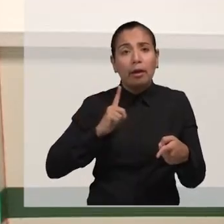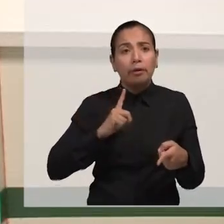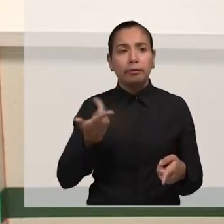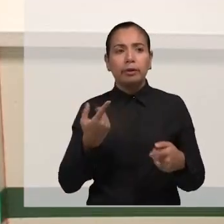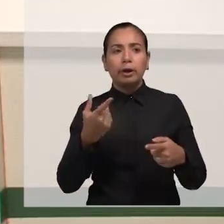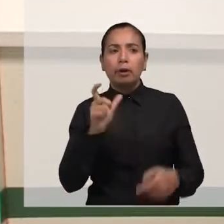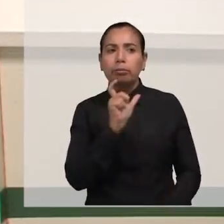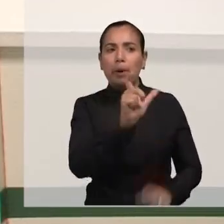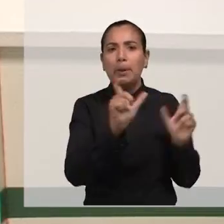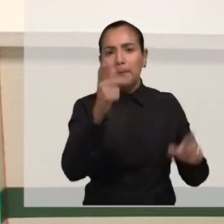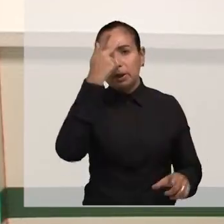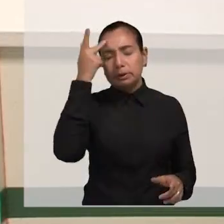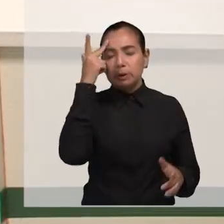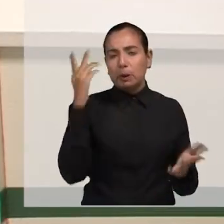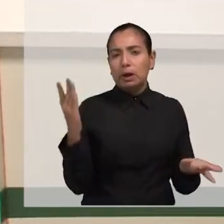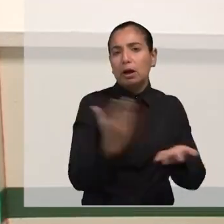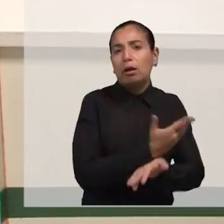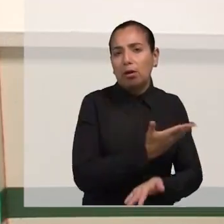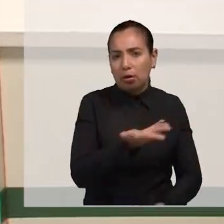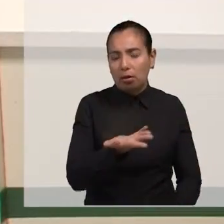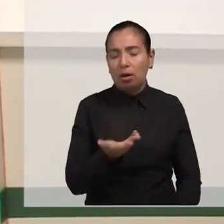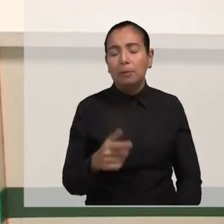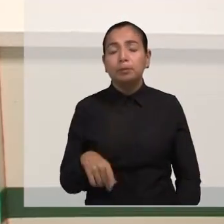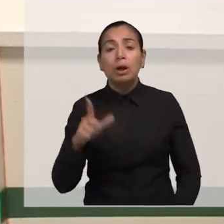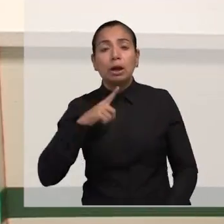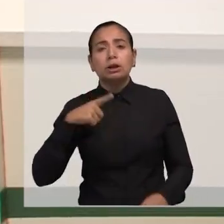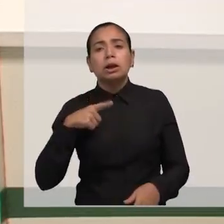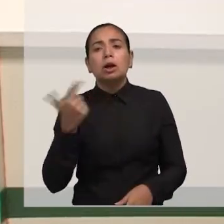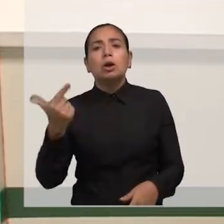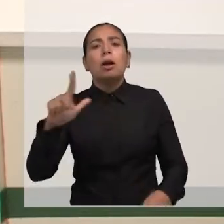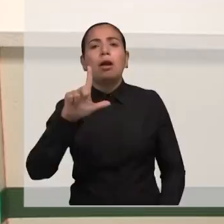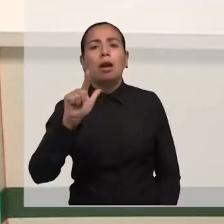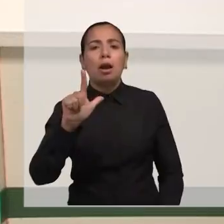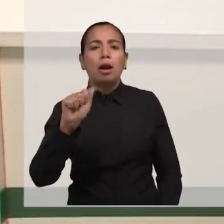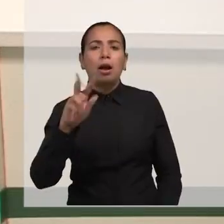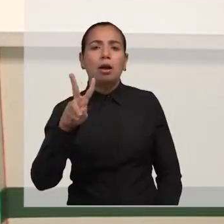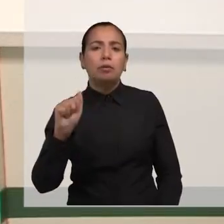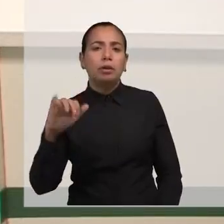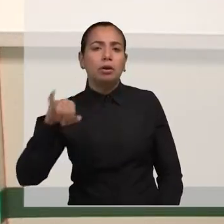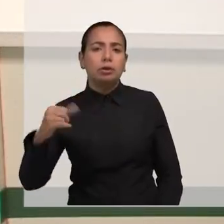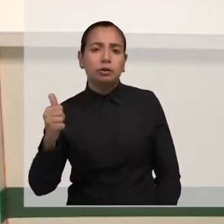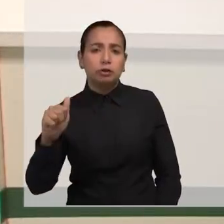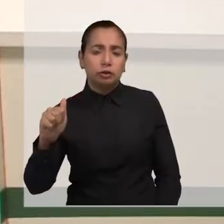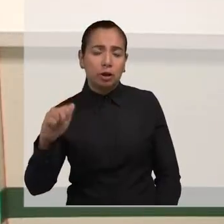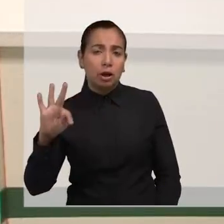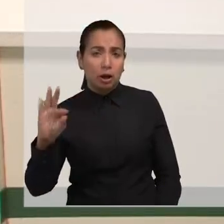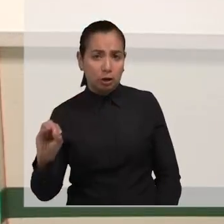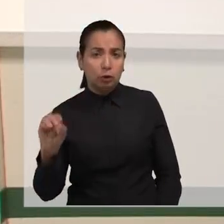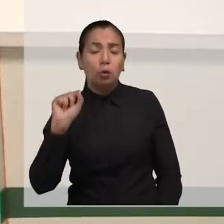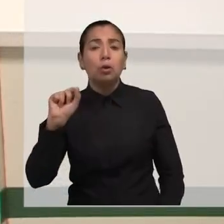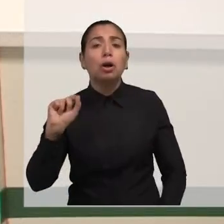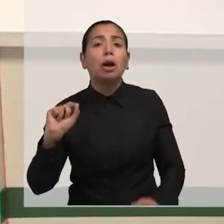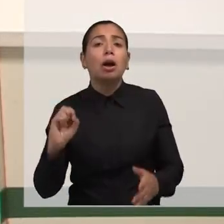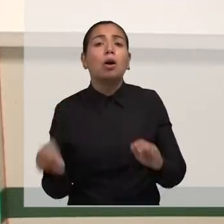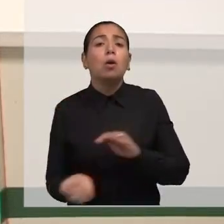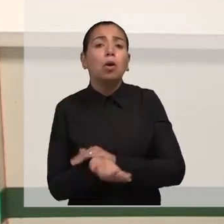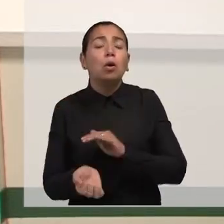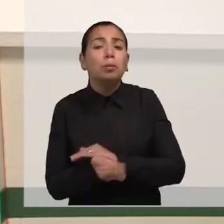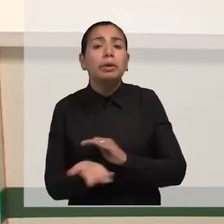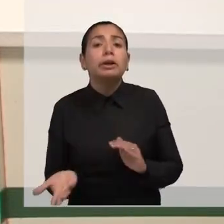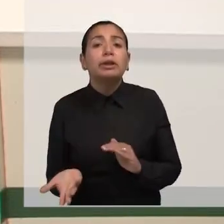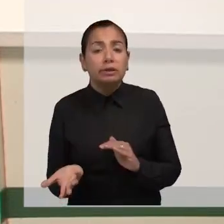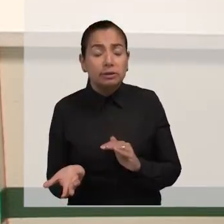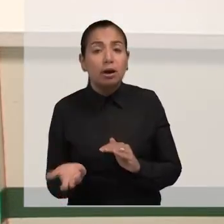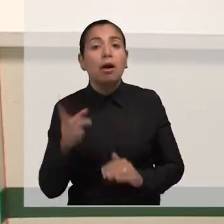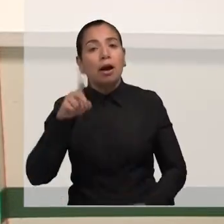verdade. A Lava Jato veio de quê? De uma corrupção aonde? Na Petrobras. Quem